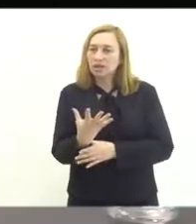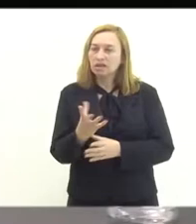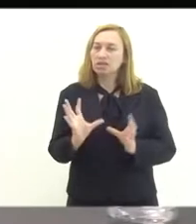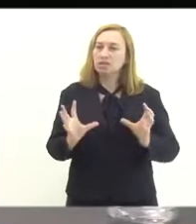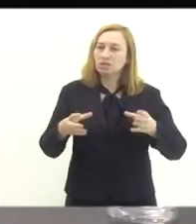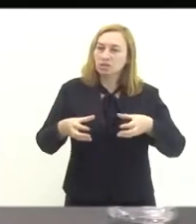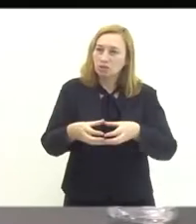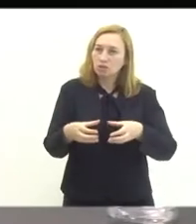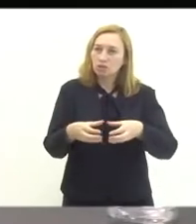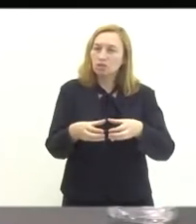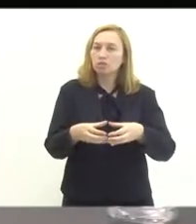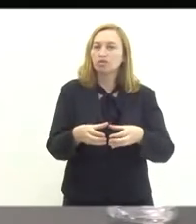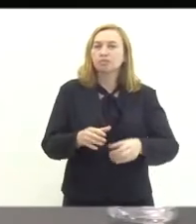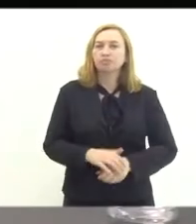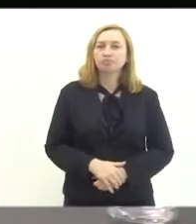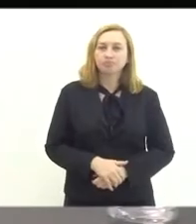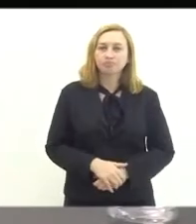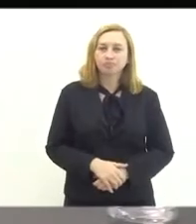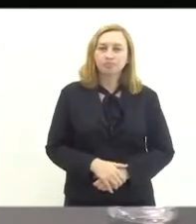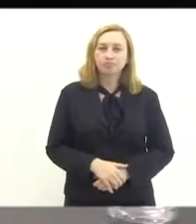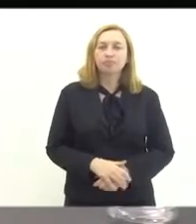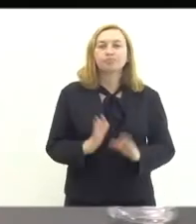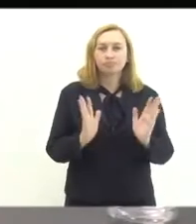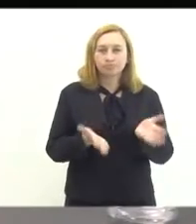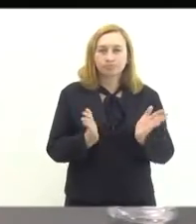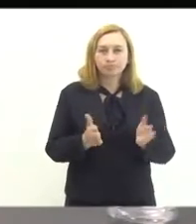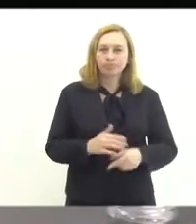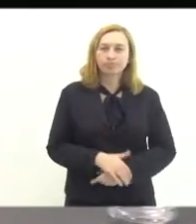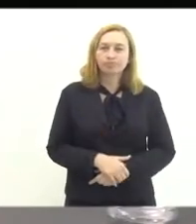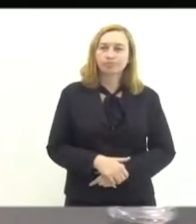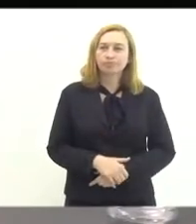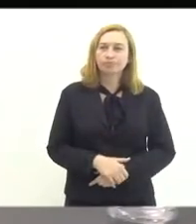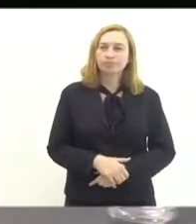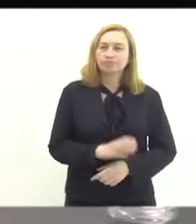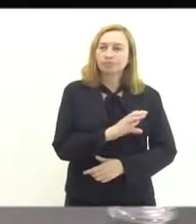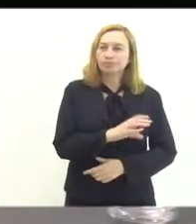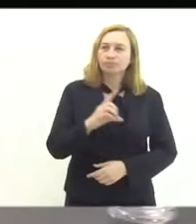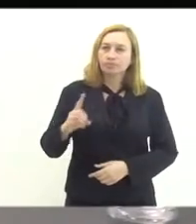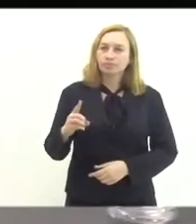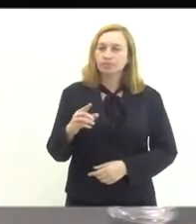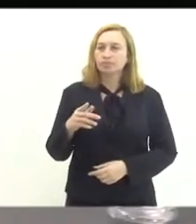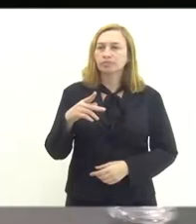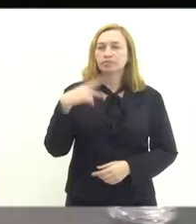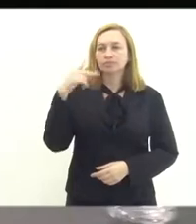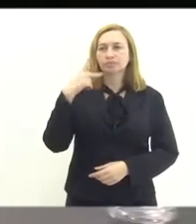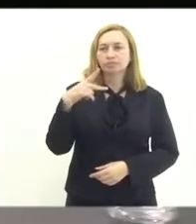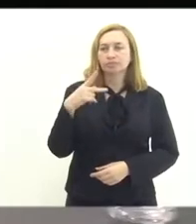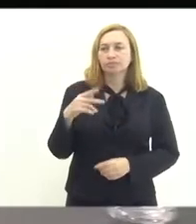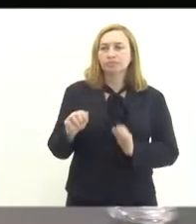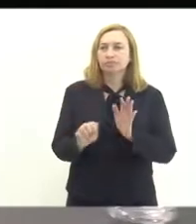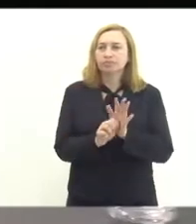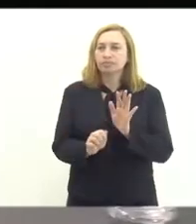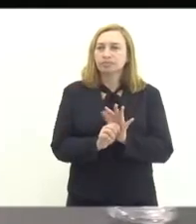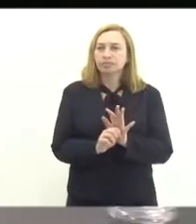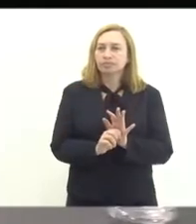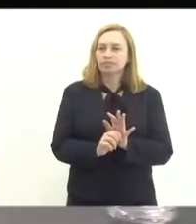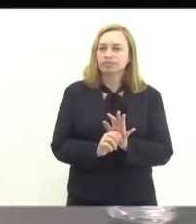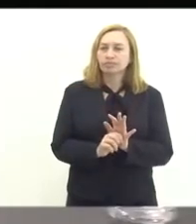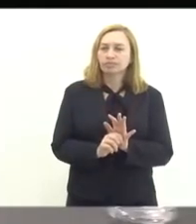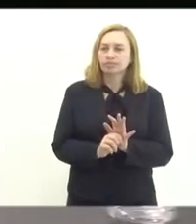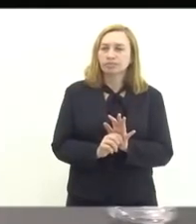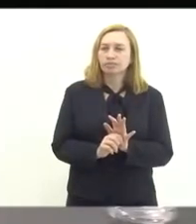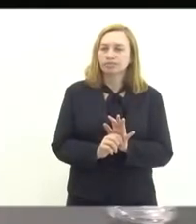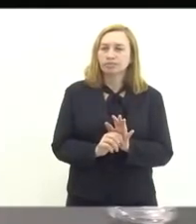intersetorial é hoje a coordenadoria de políticas sobre drogas ela foi